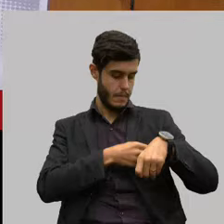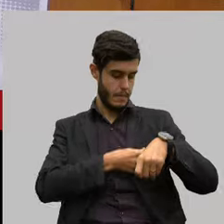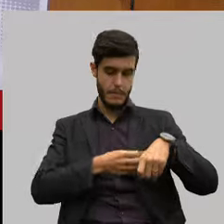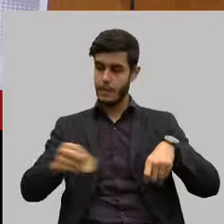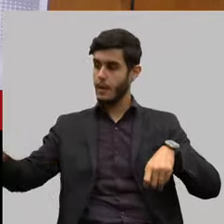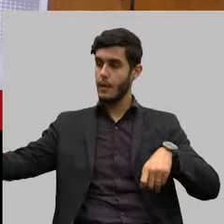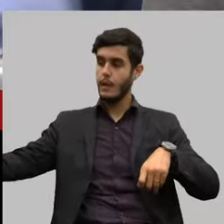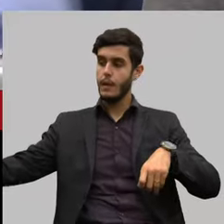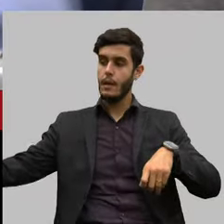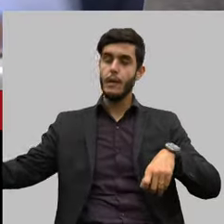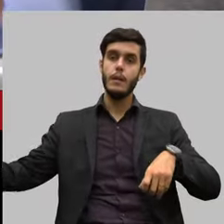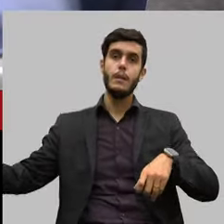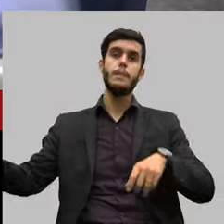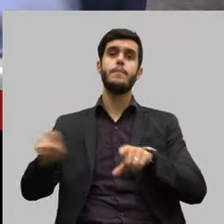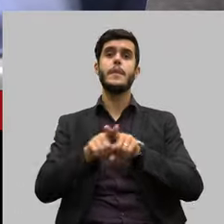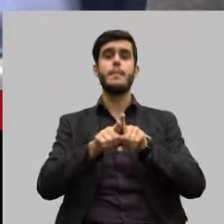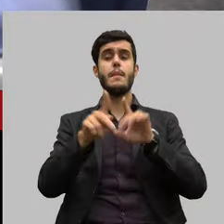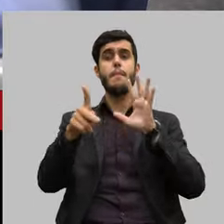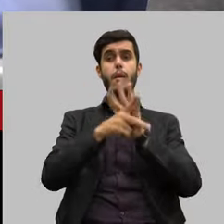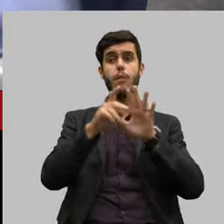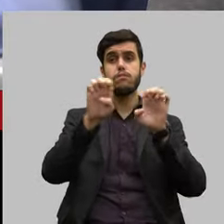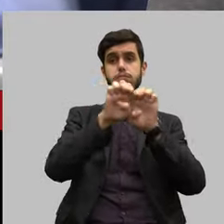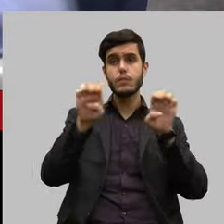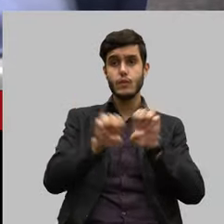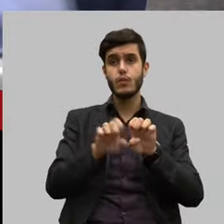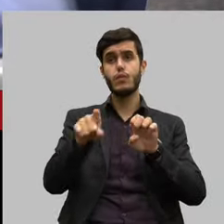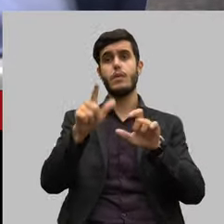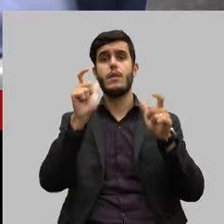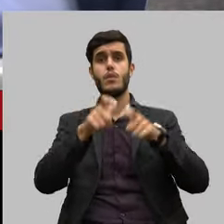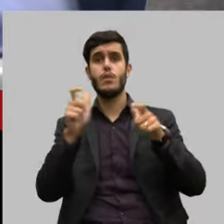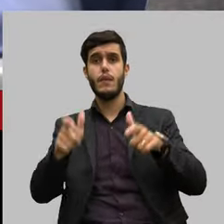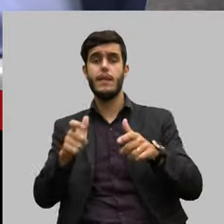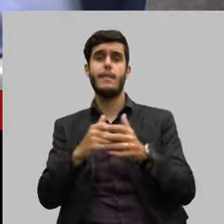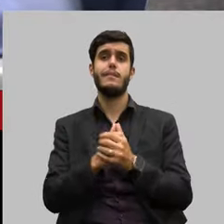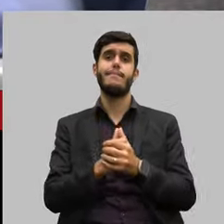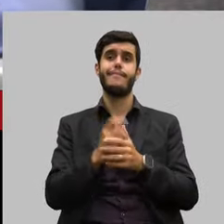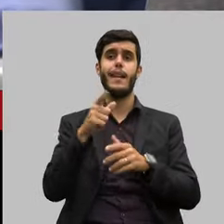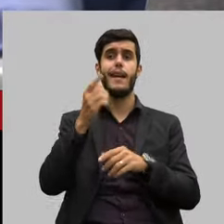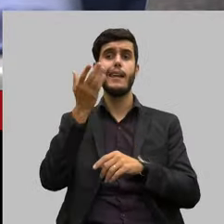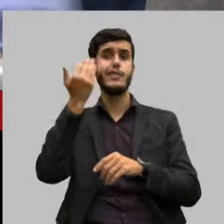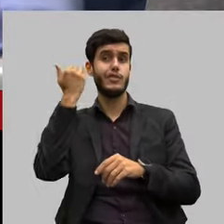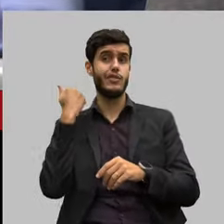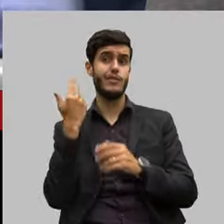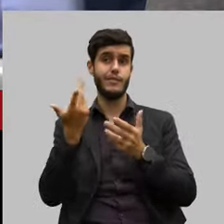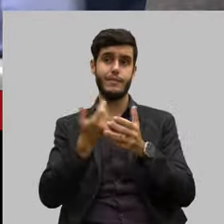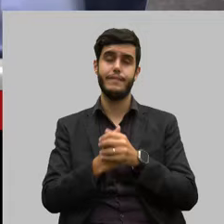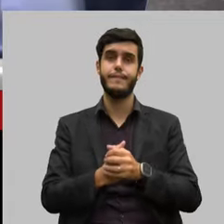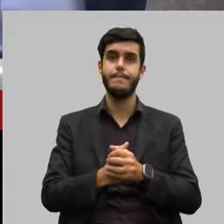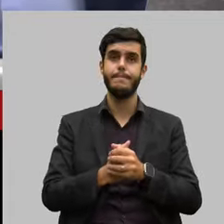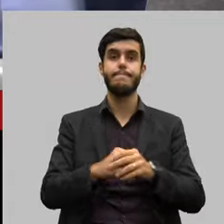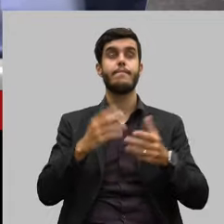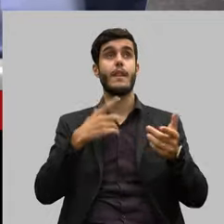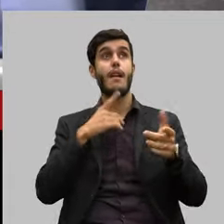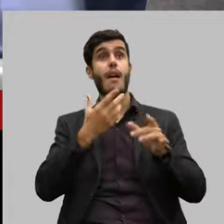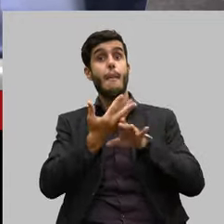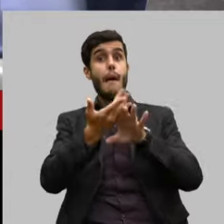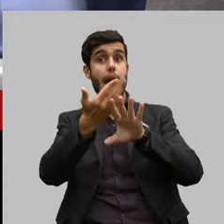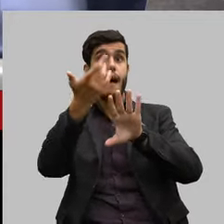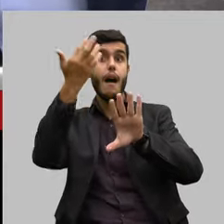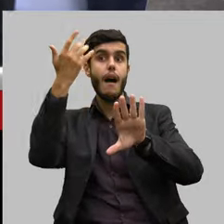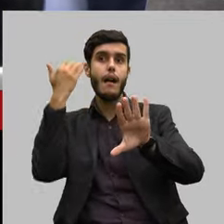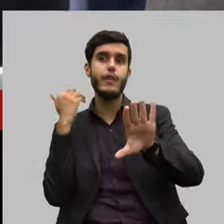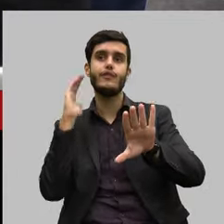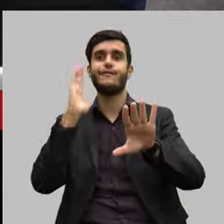formaram a infraestrutura do Estado São contratos antigos né são contratos de várias décadas e a